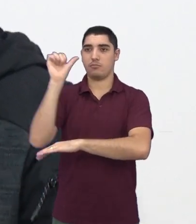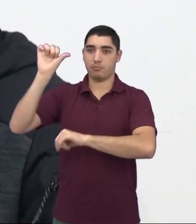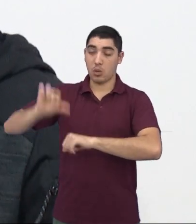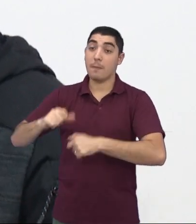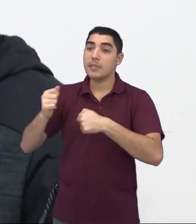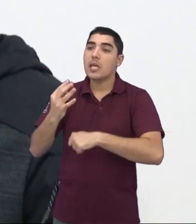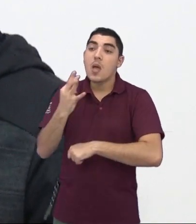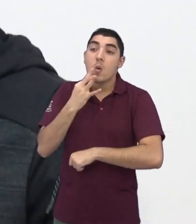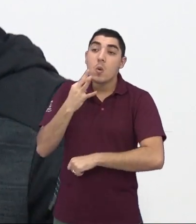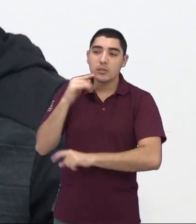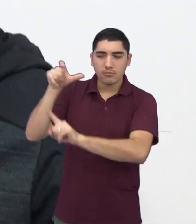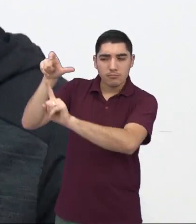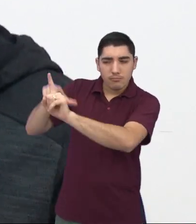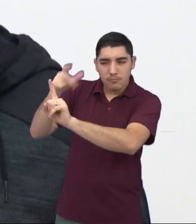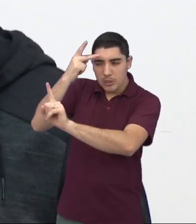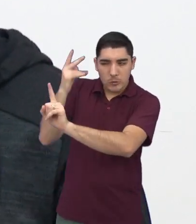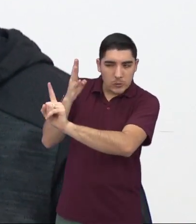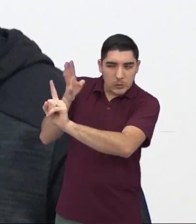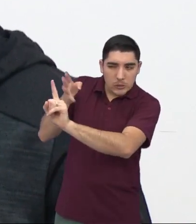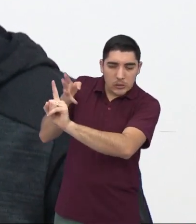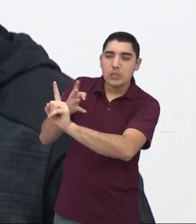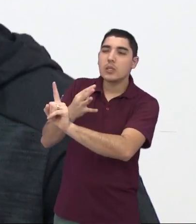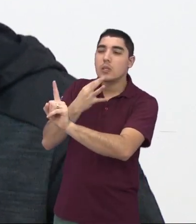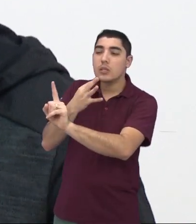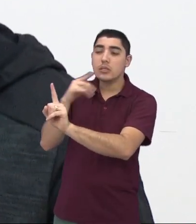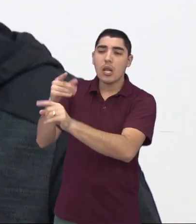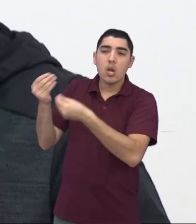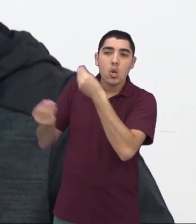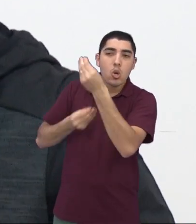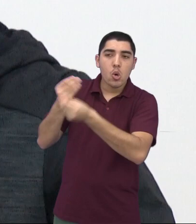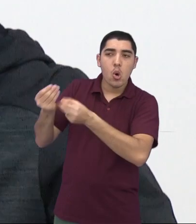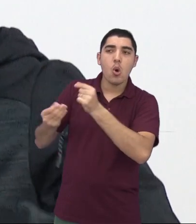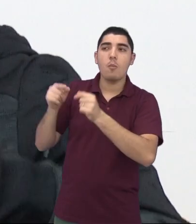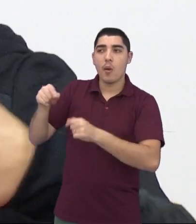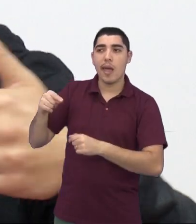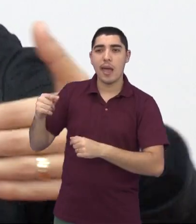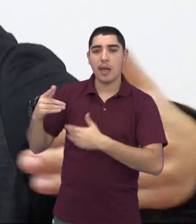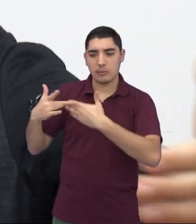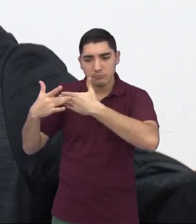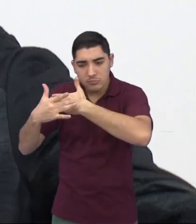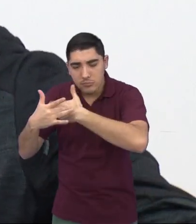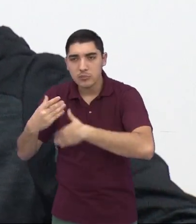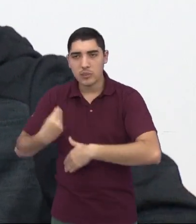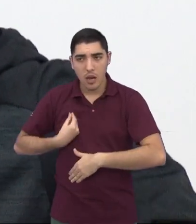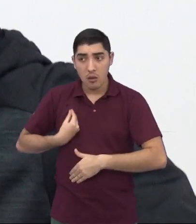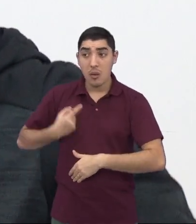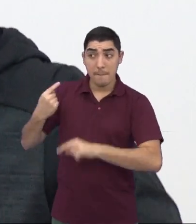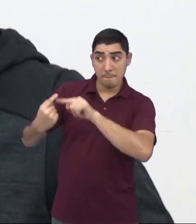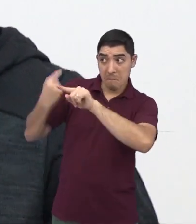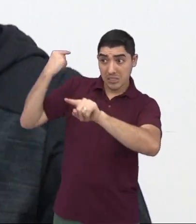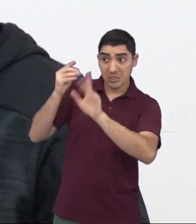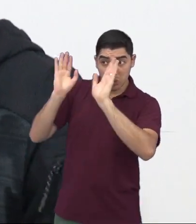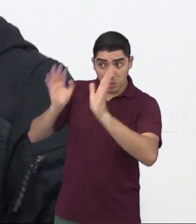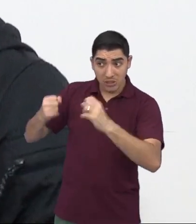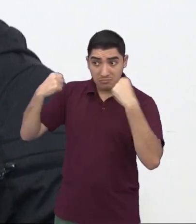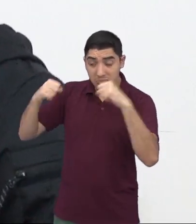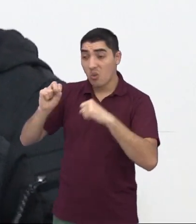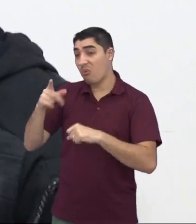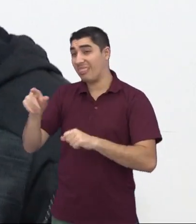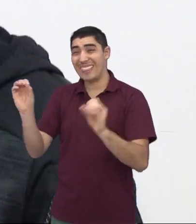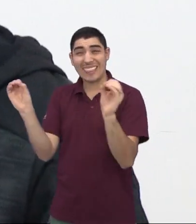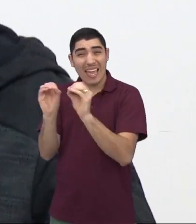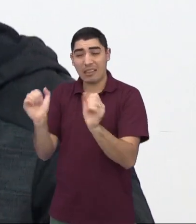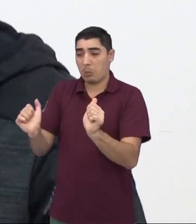conhecer a pessoa, saber o histórico dela também, né? Médico e históricos de treinamento antigos que ela teve na vida ou não teve nada,